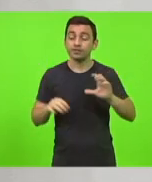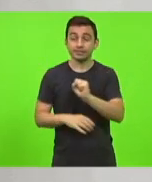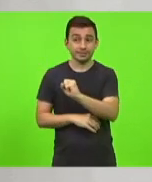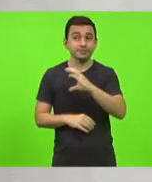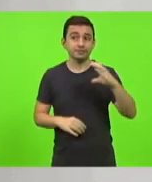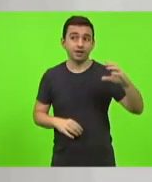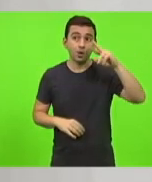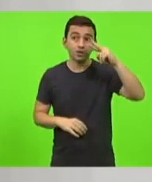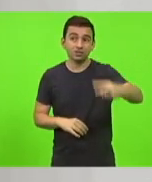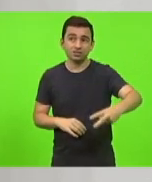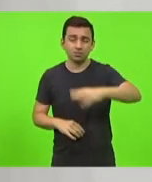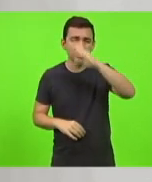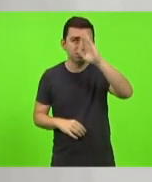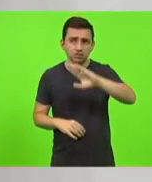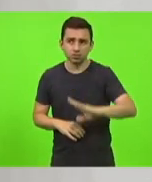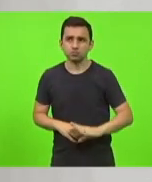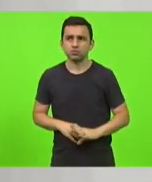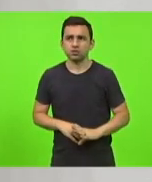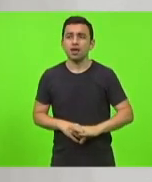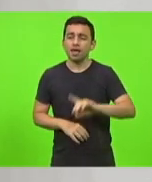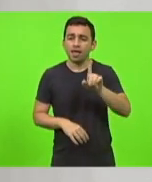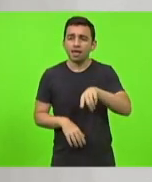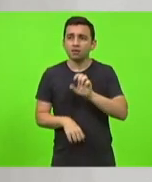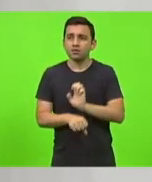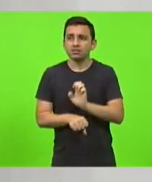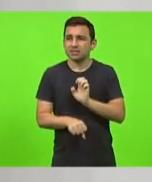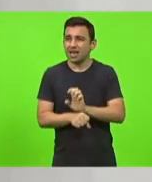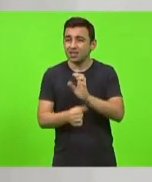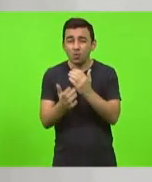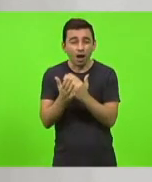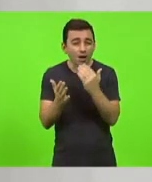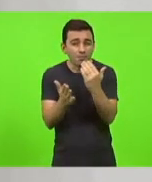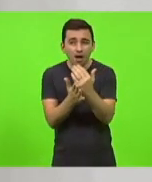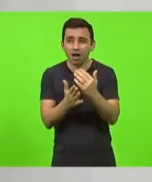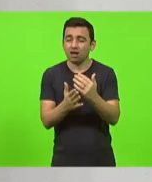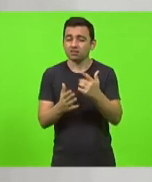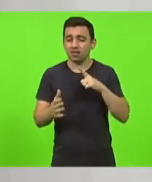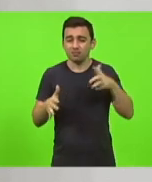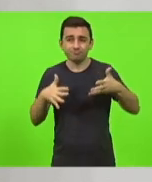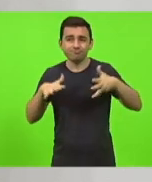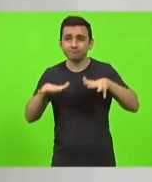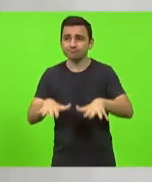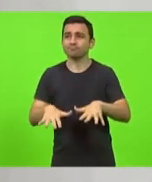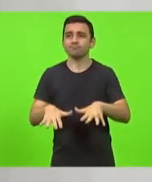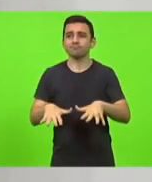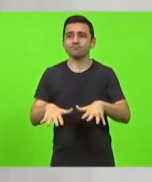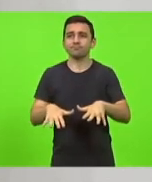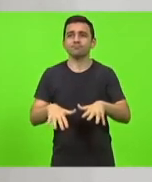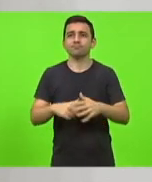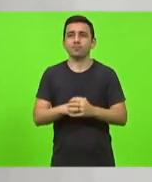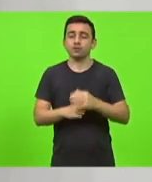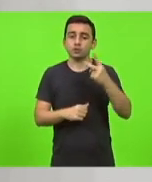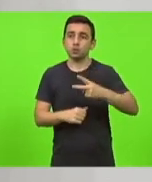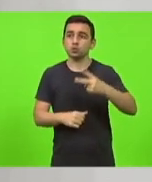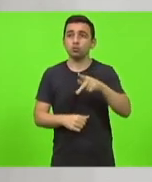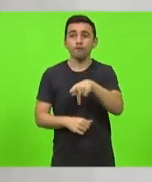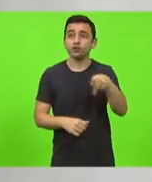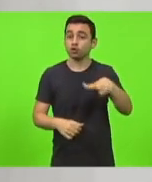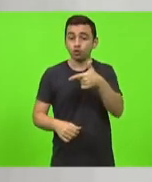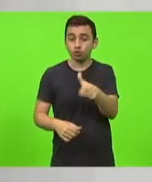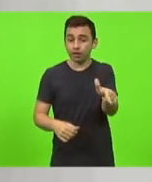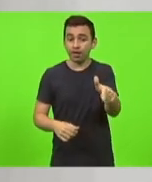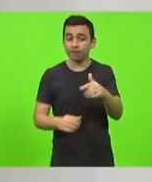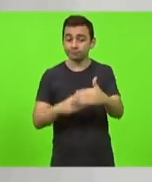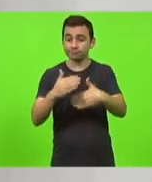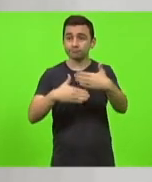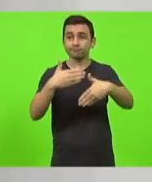reconhecida nacionalmente como o estado que mais inclui na rede regular. Mas o segundo professor não tem carreira, aliás, nem